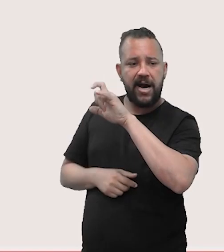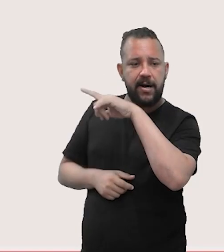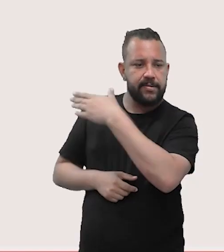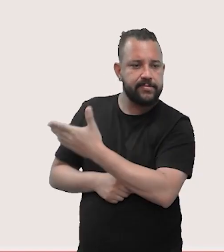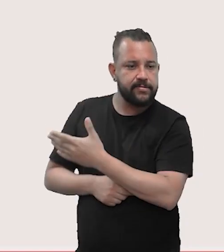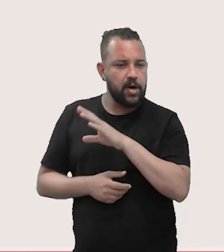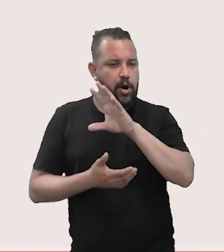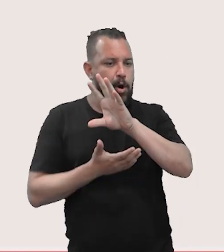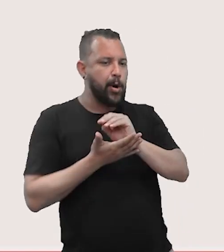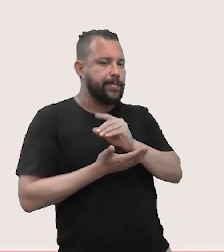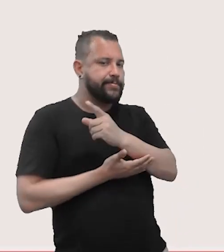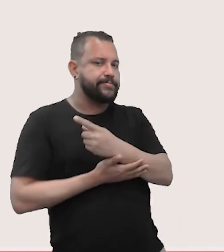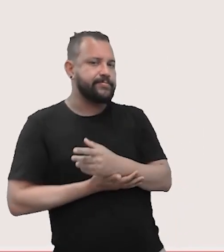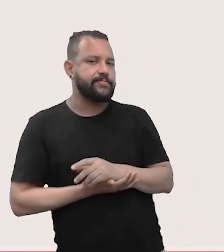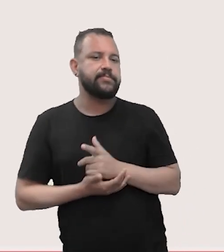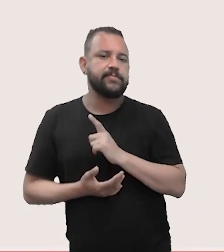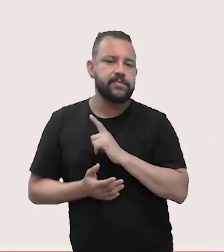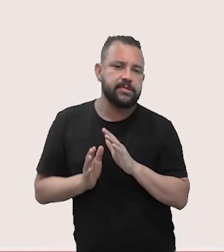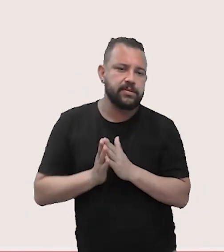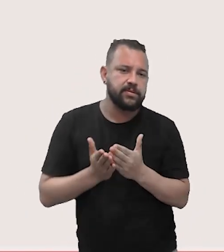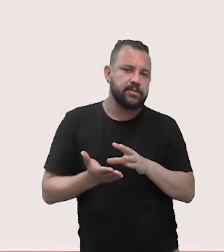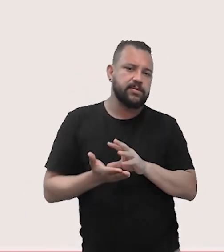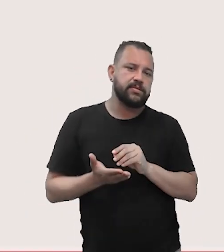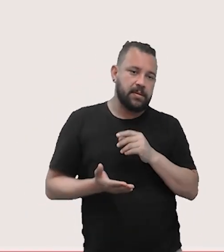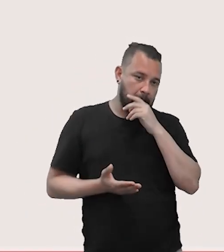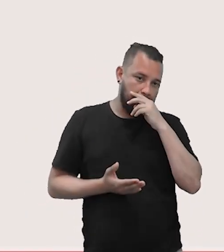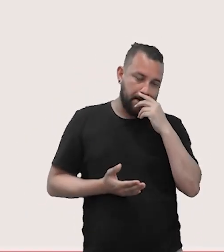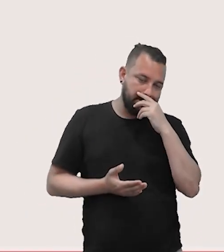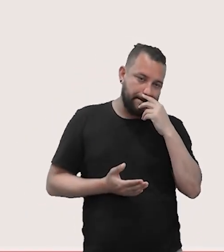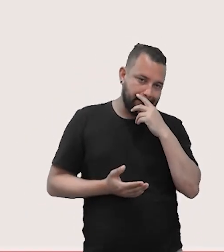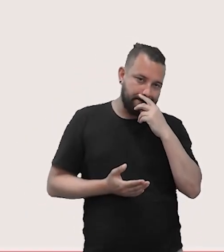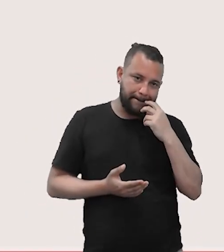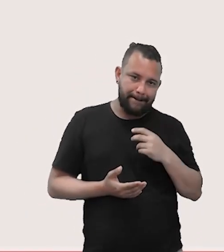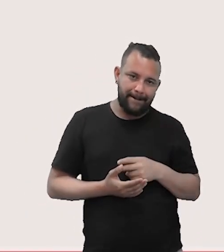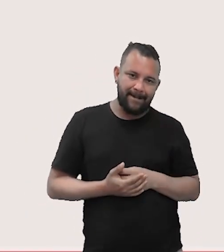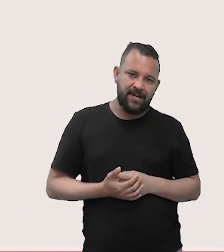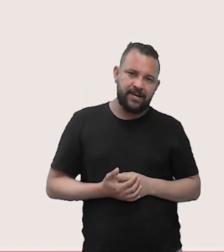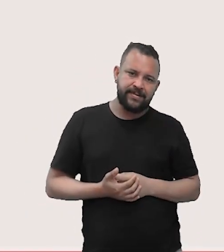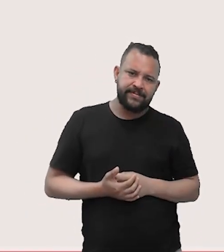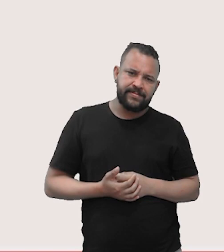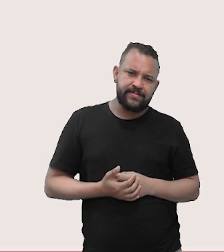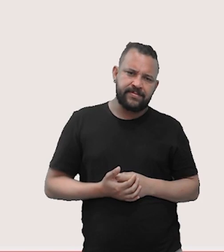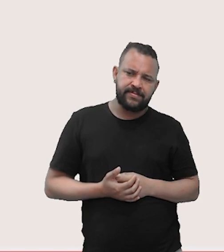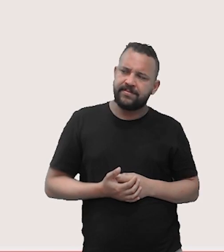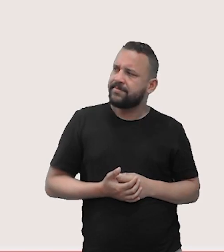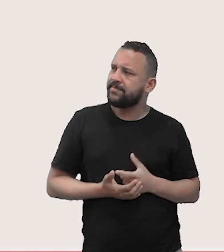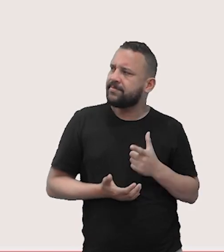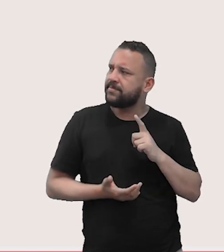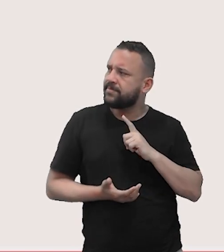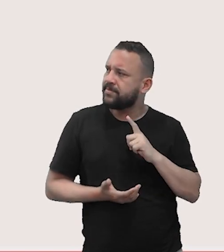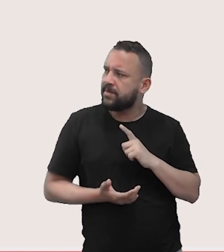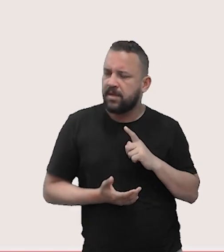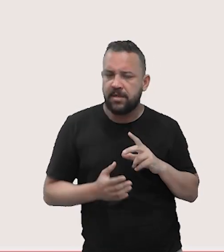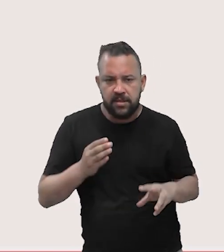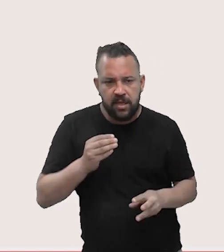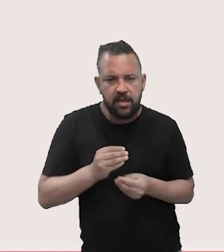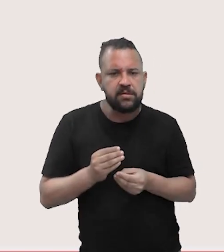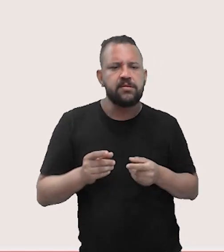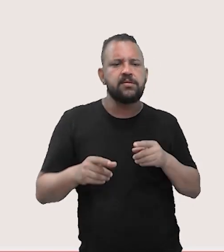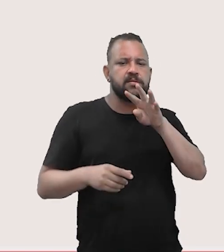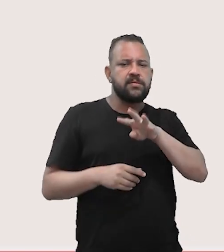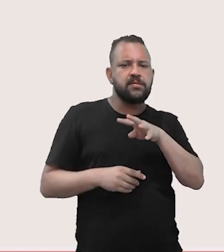questão 167, tá certo? Do Enem 22, onde tem aí um outro levantamento de dados através de tabela,